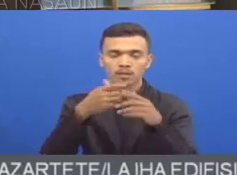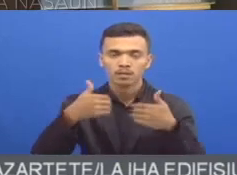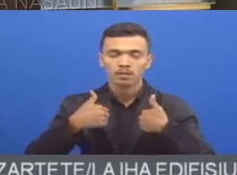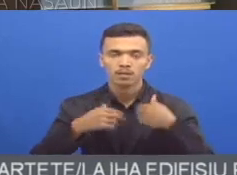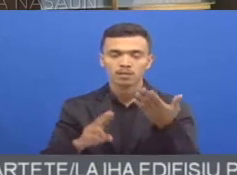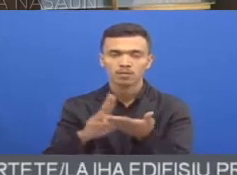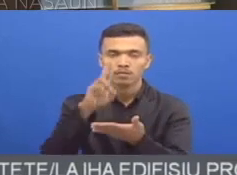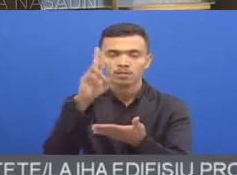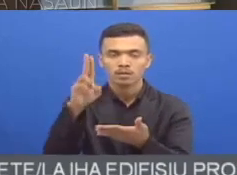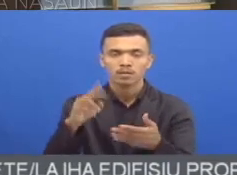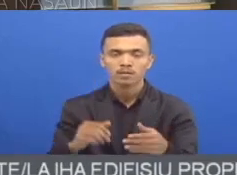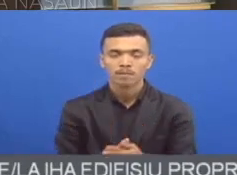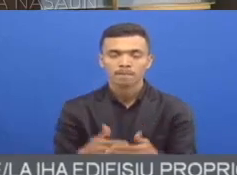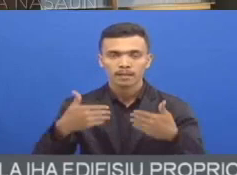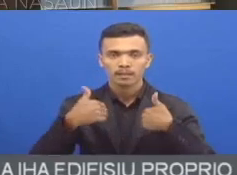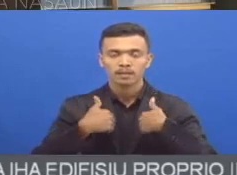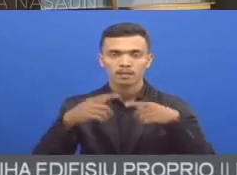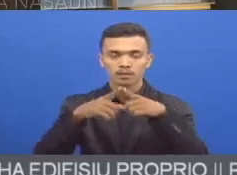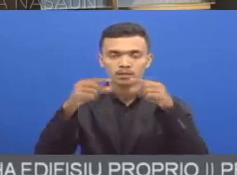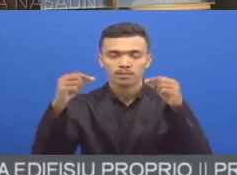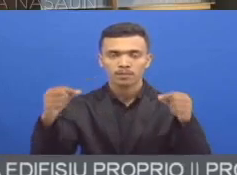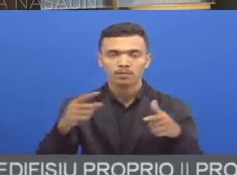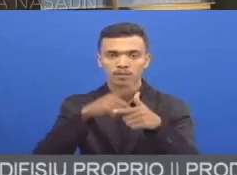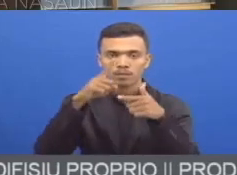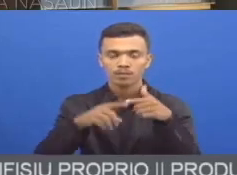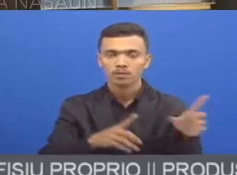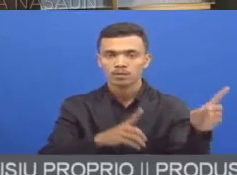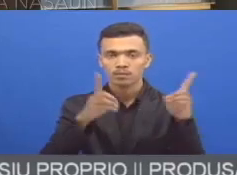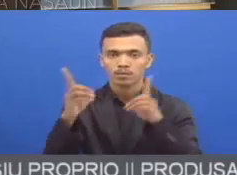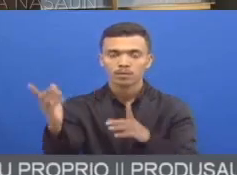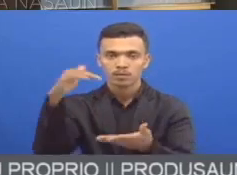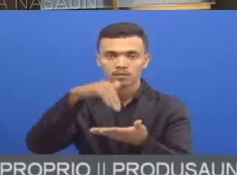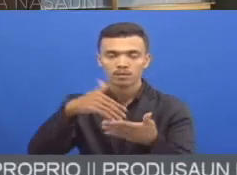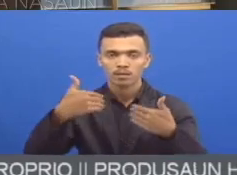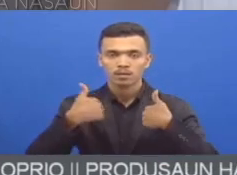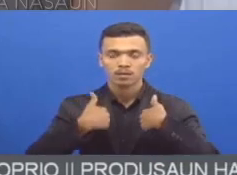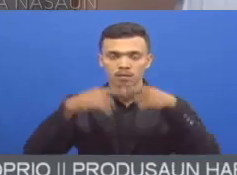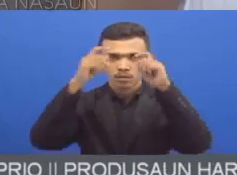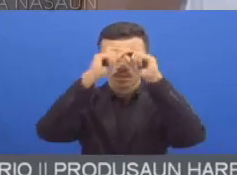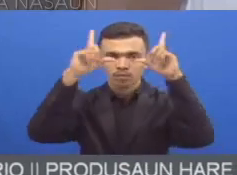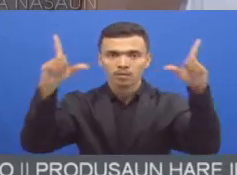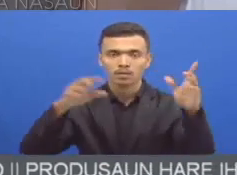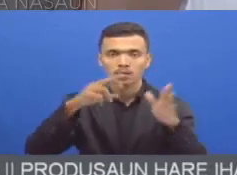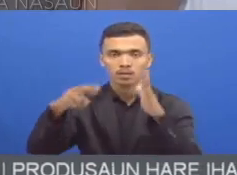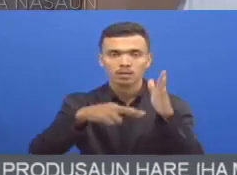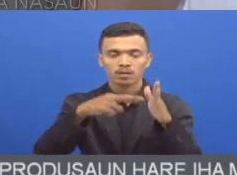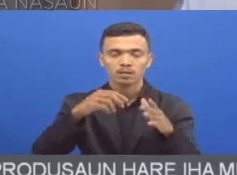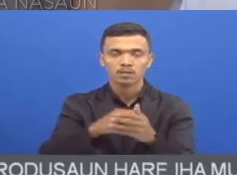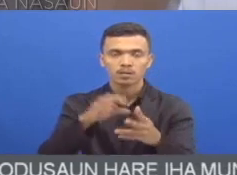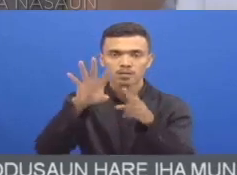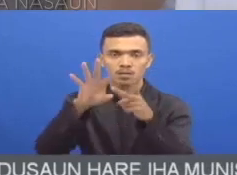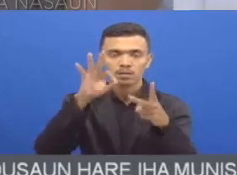nessa universidade avançado e a raiza paunaba, depois ami se implementa fali e a itinerar em Rasik. Critério Rílio Bolseiro,